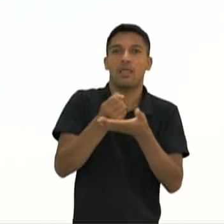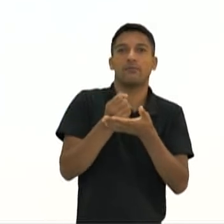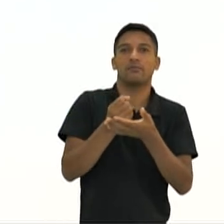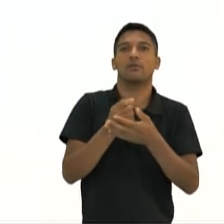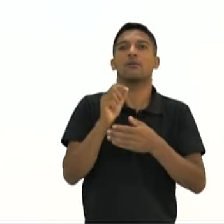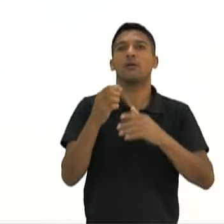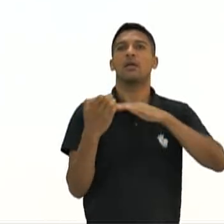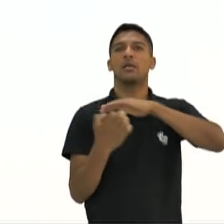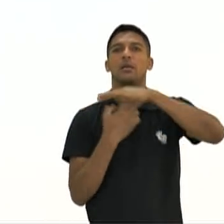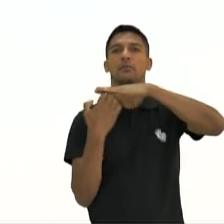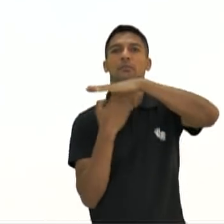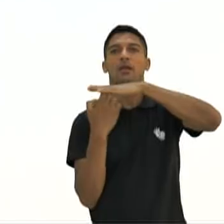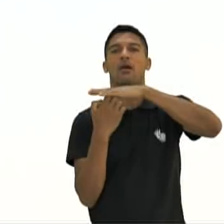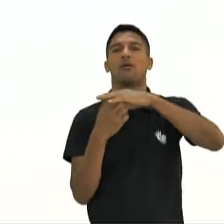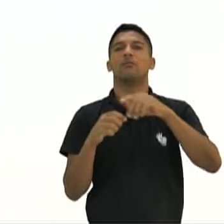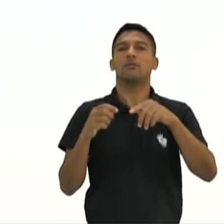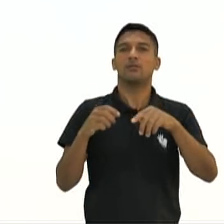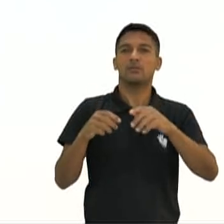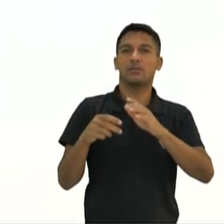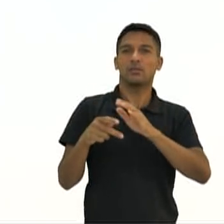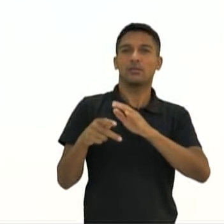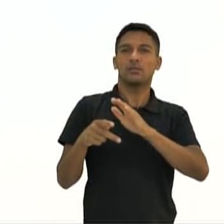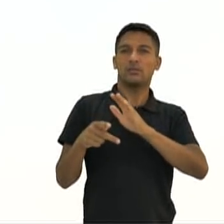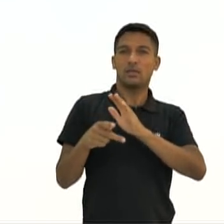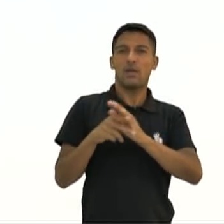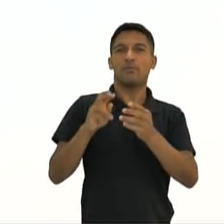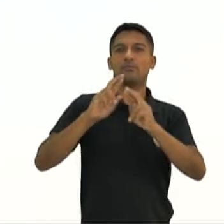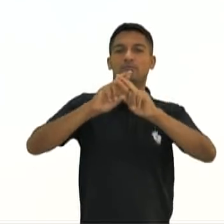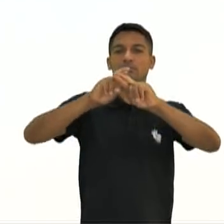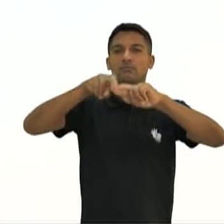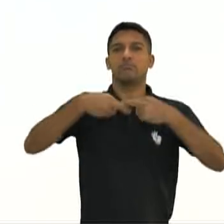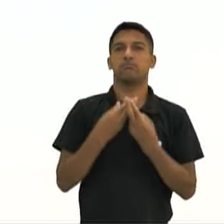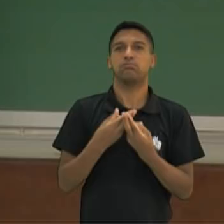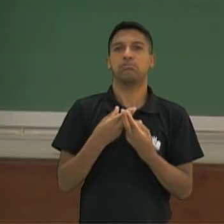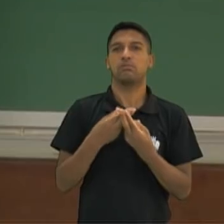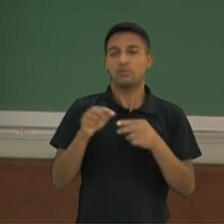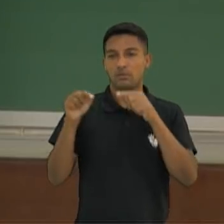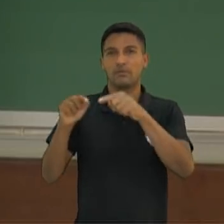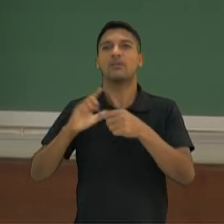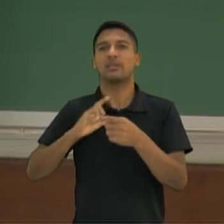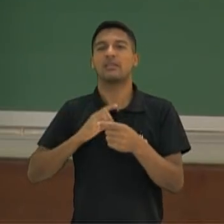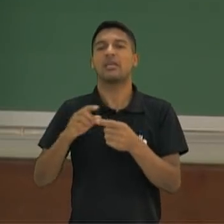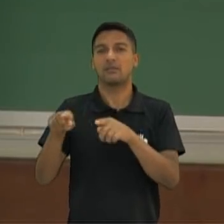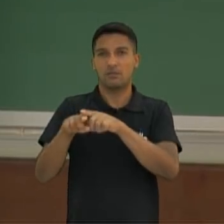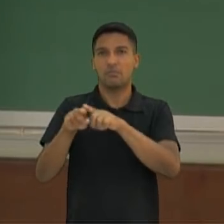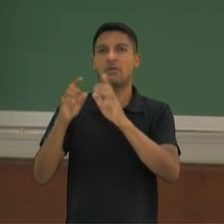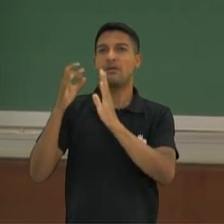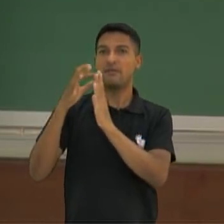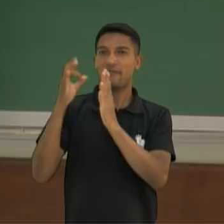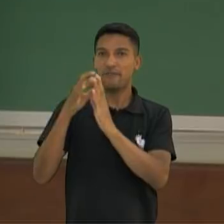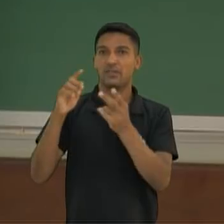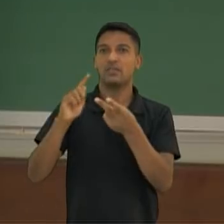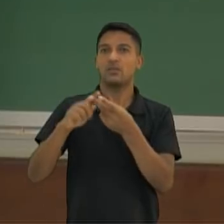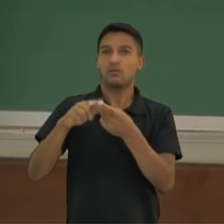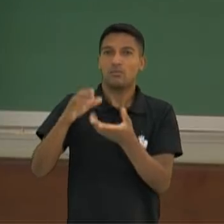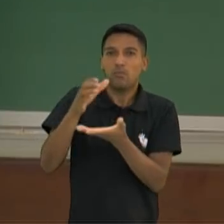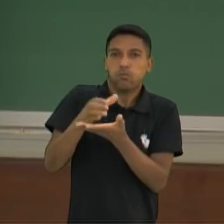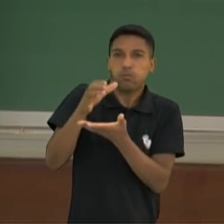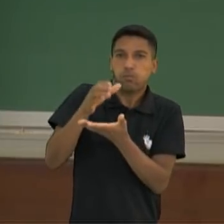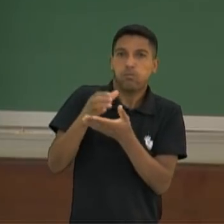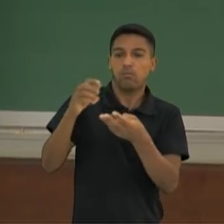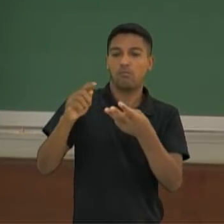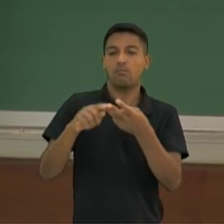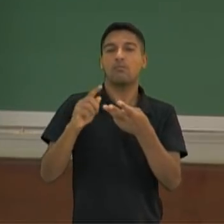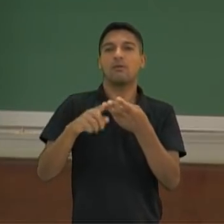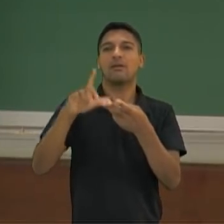temos vidros, latas, plásticos, óleo de cozinha, uma série de itens que a gente muitas vezes não tem noção, mas que fazem